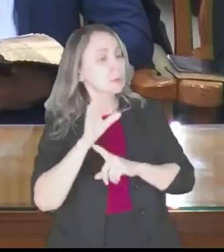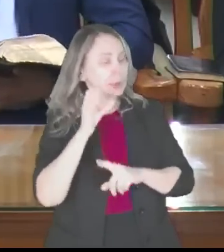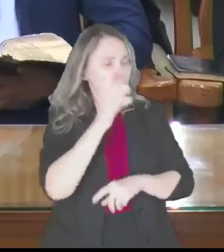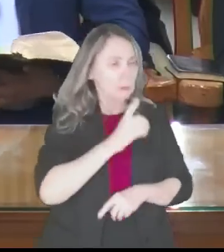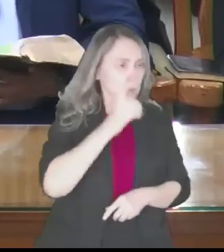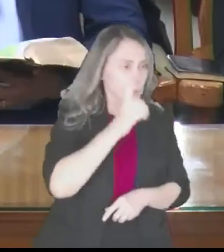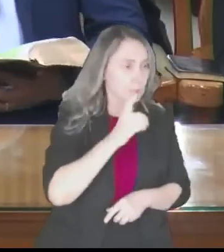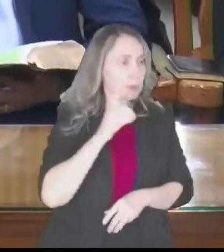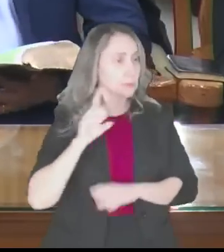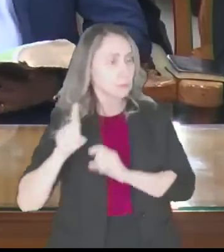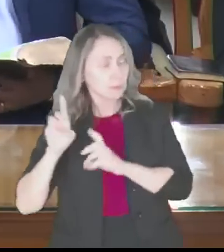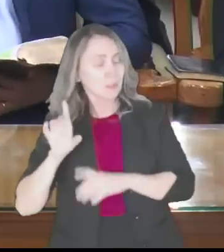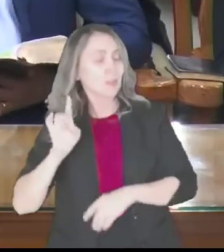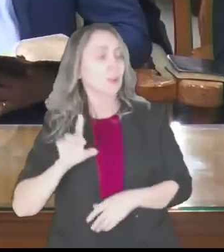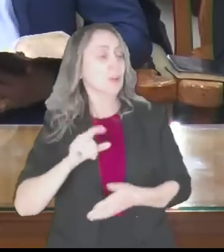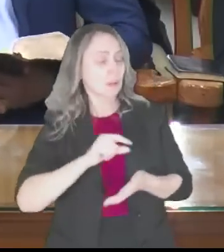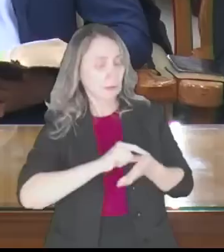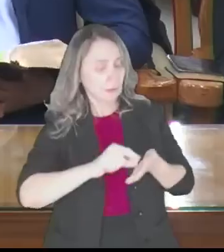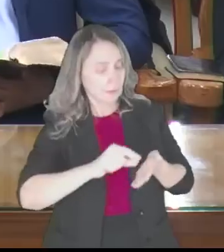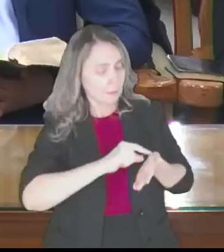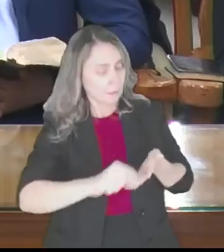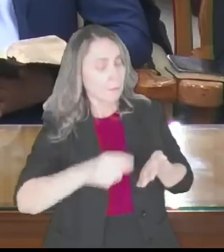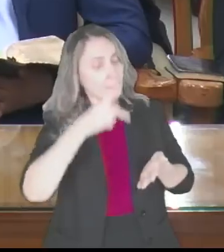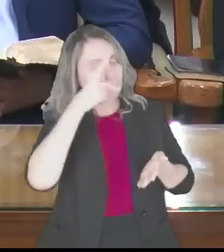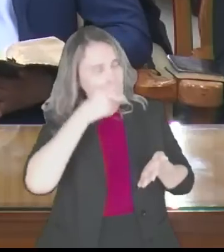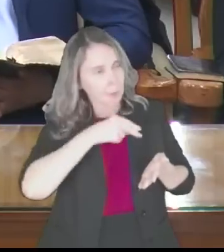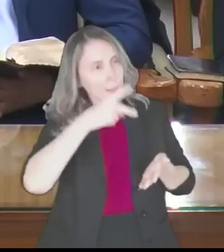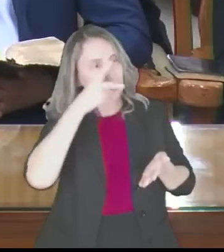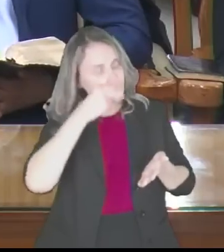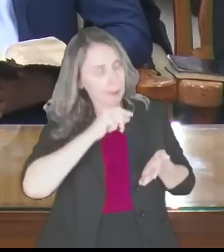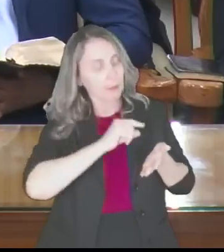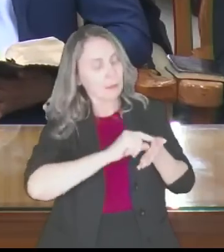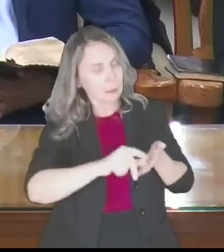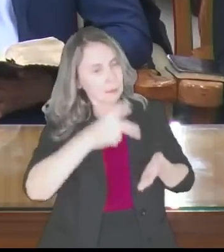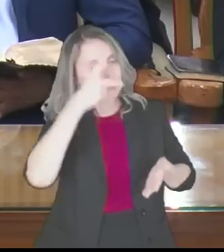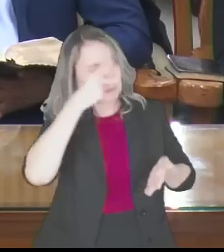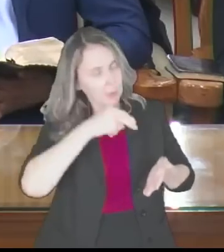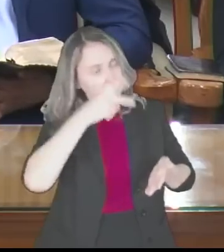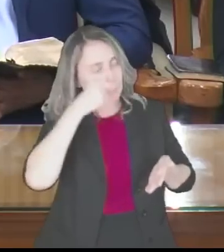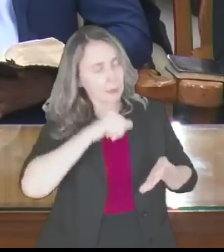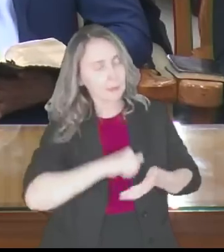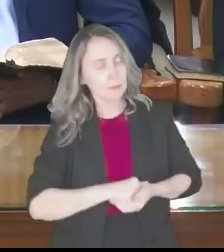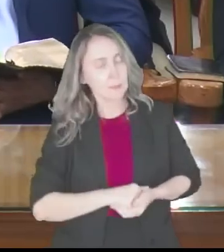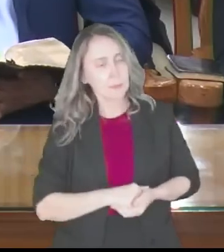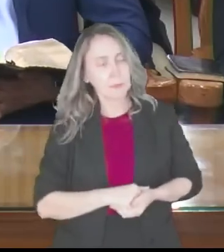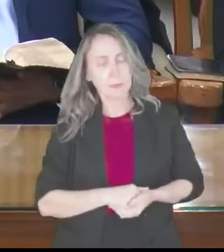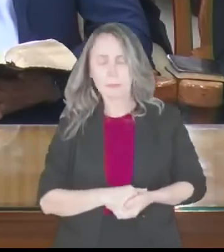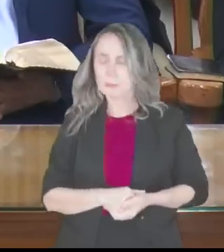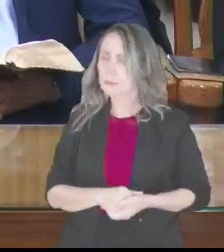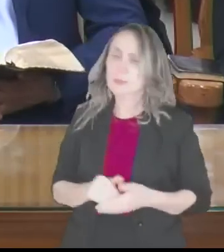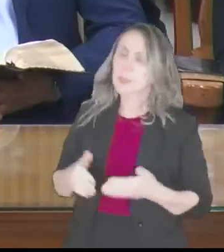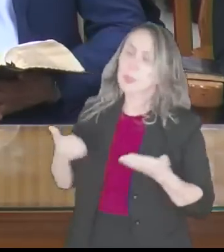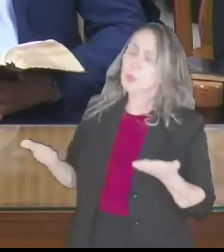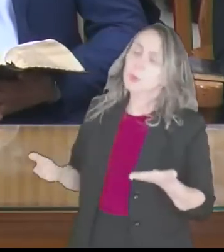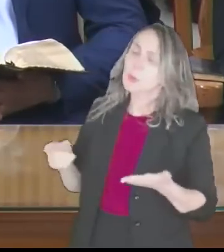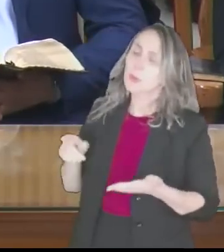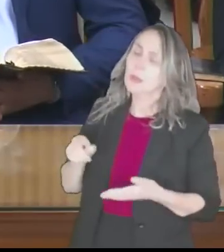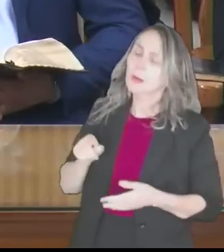não aguenta. O pastor disse, irmão, e qual foi o versículo que ele leu? Pastor, eu não estou lembrado.